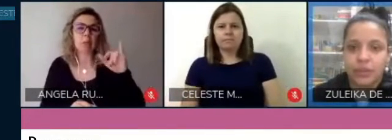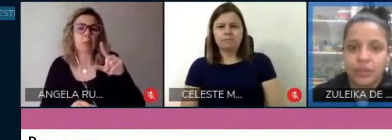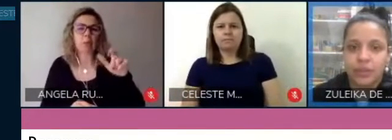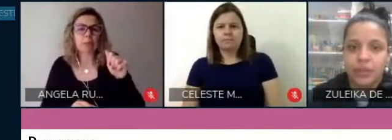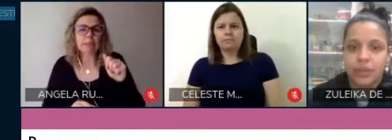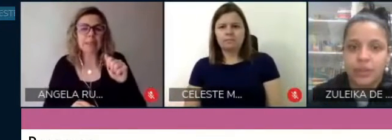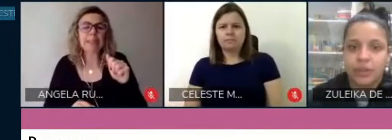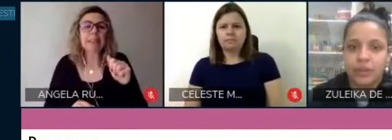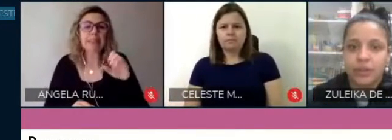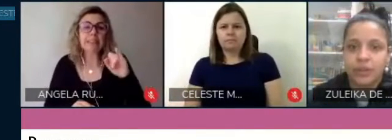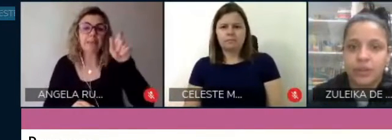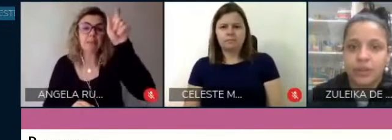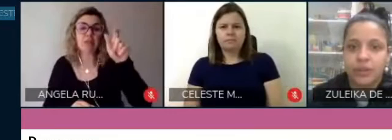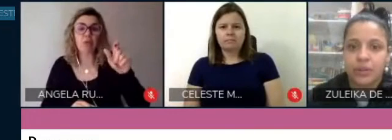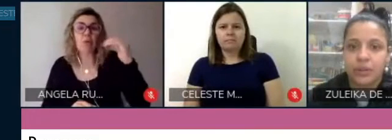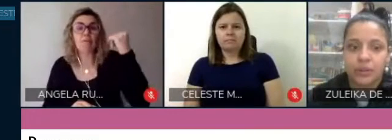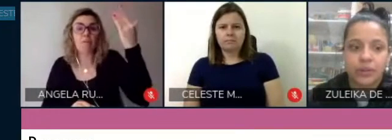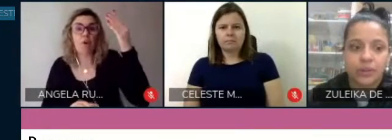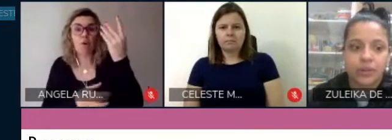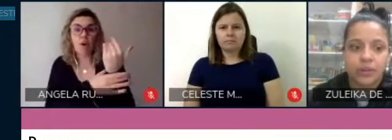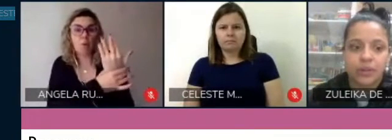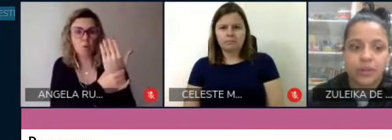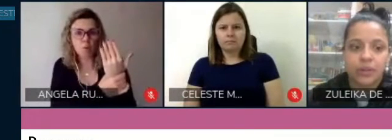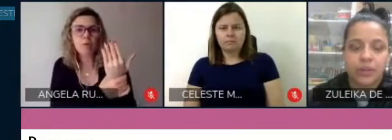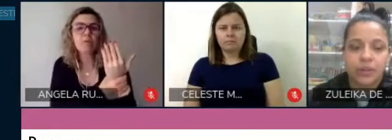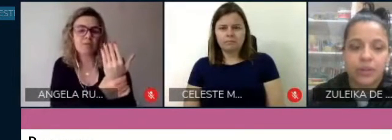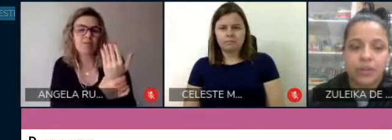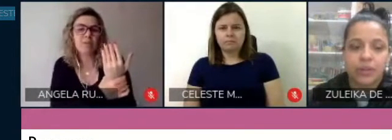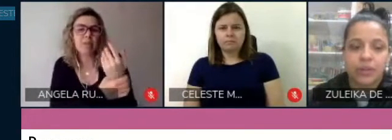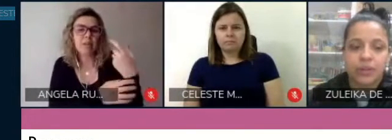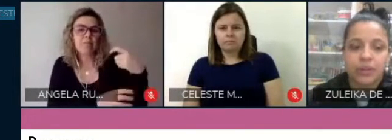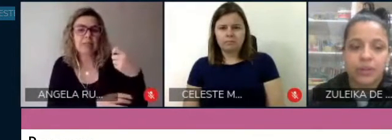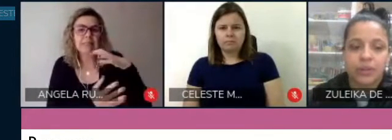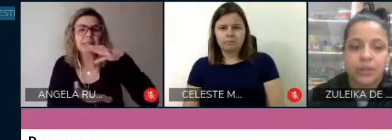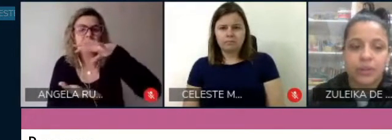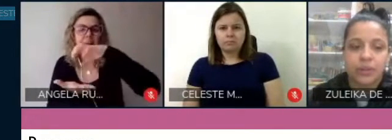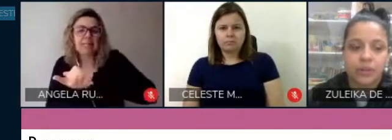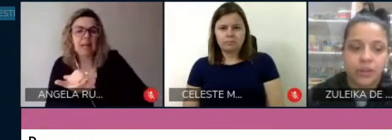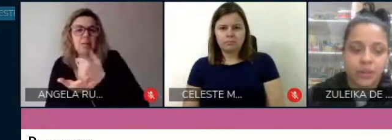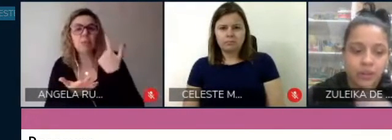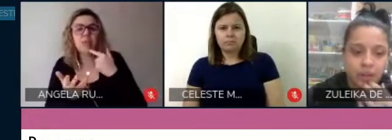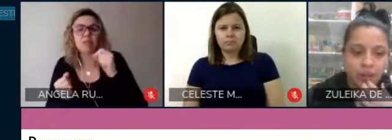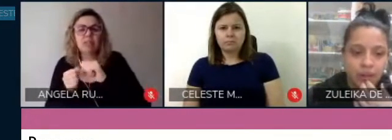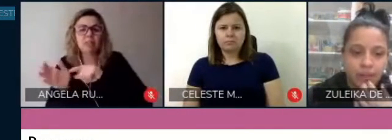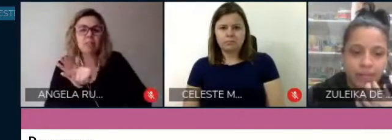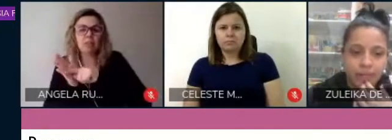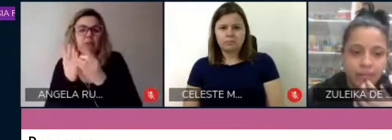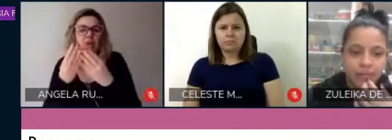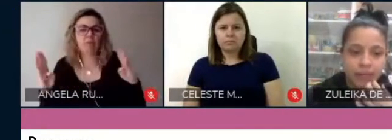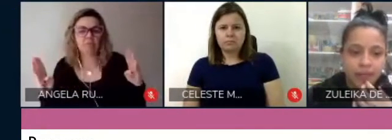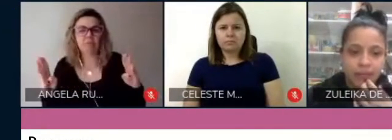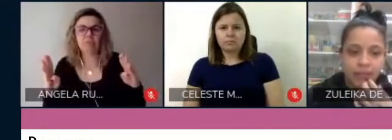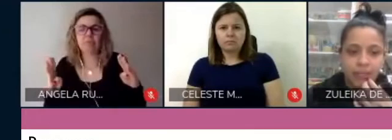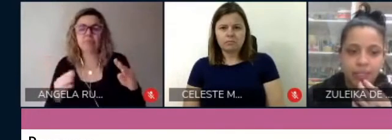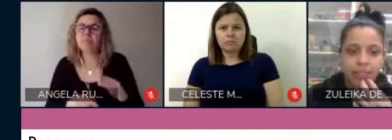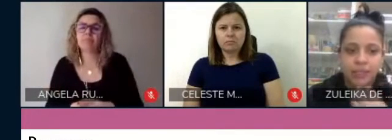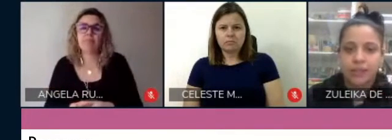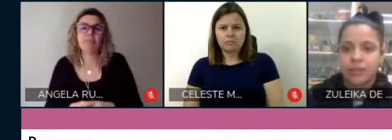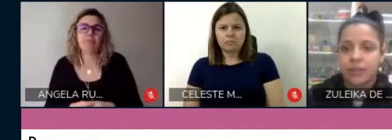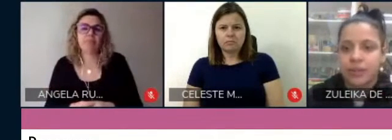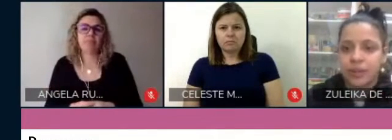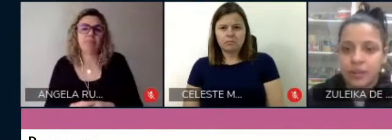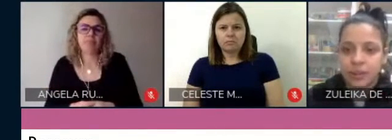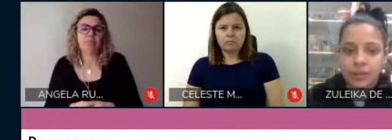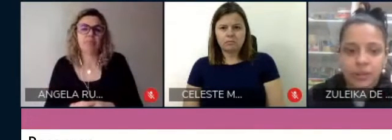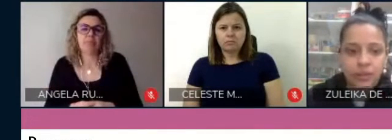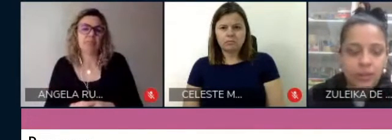é se usuários externos precisam fazer algum cadastro para pesquisar nas bibliotecas, não a questão de